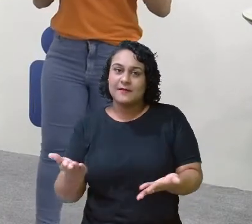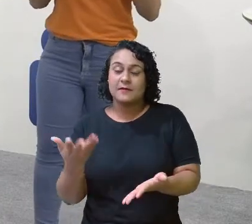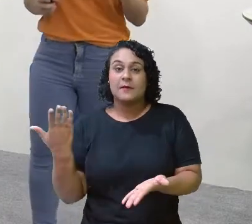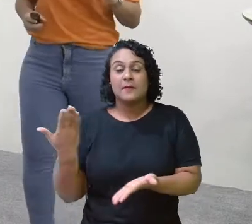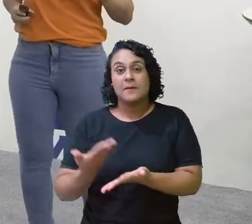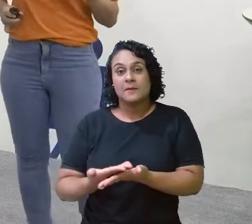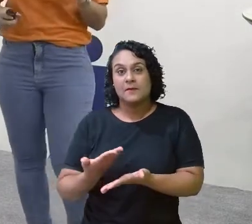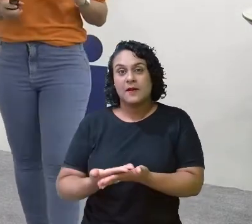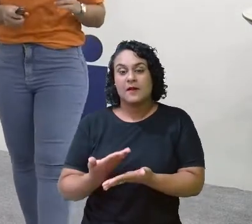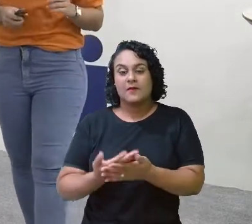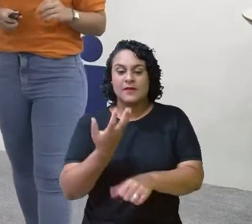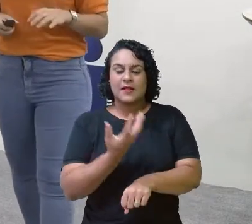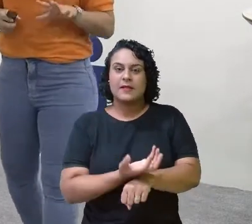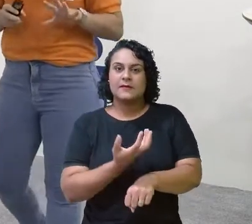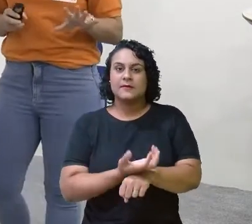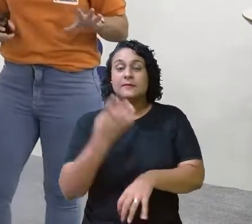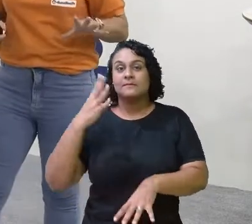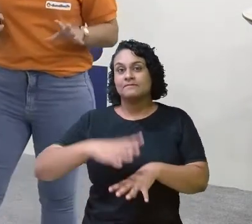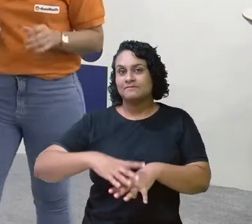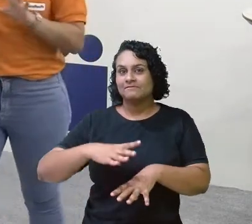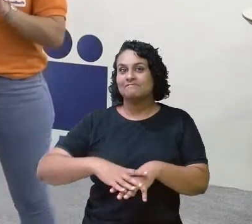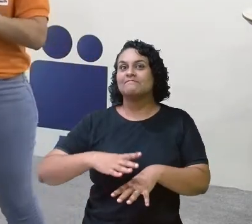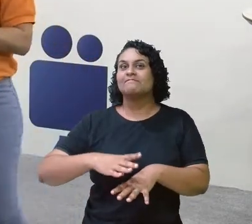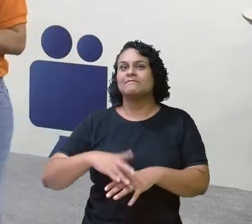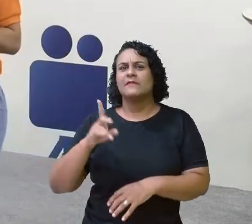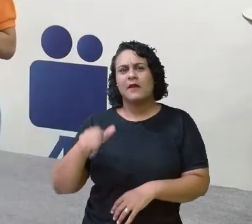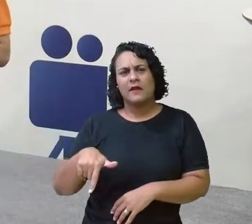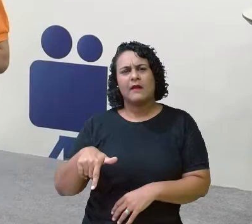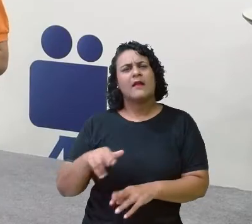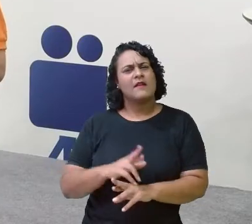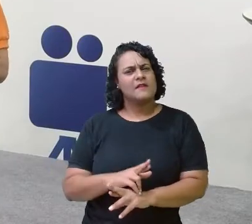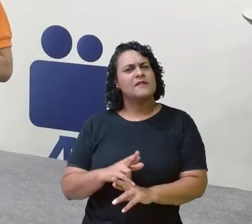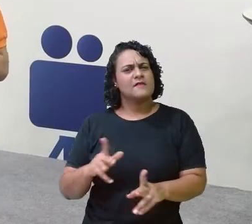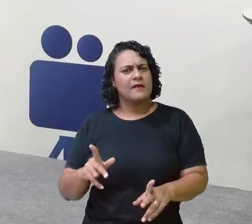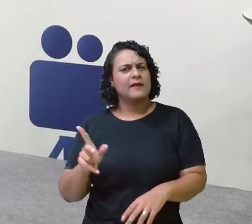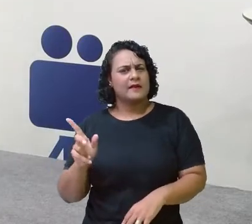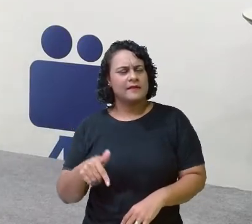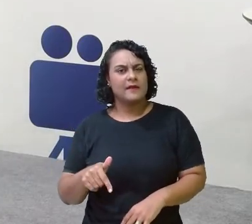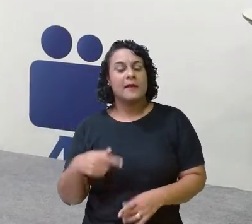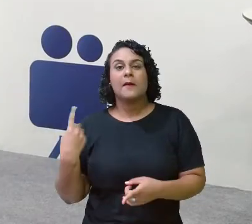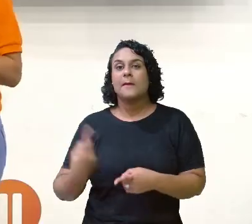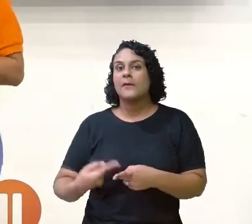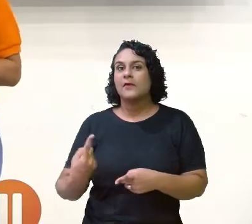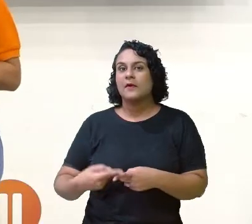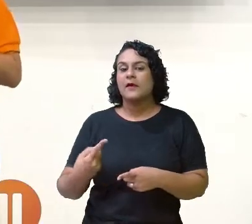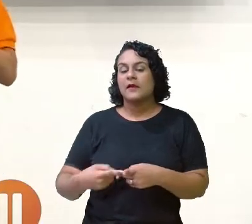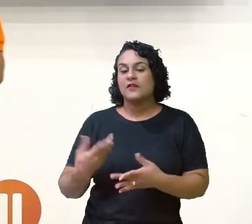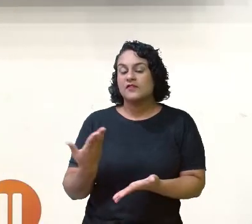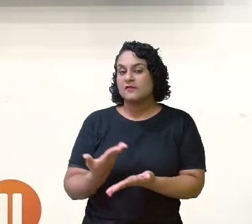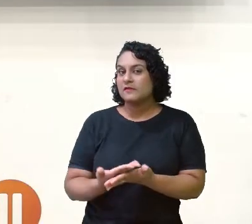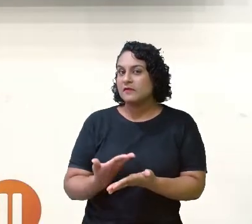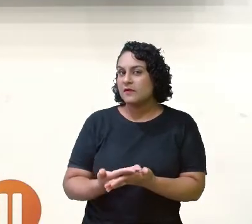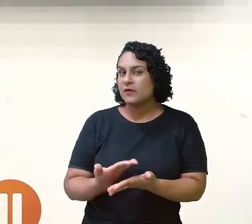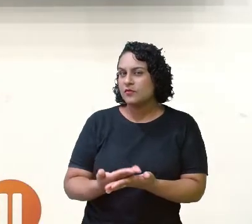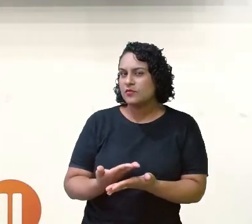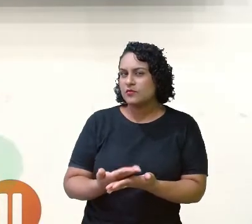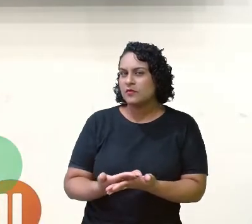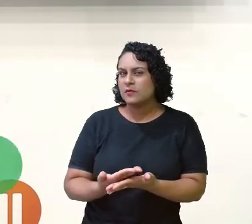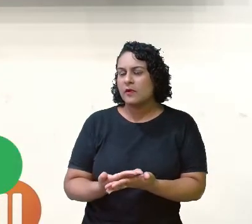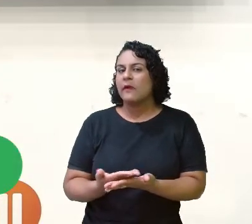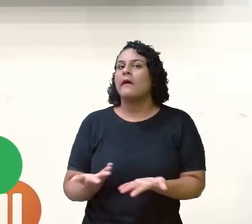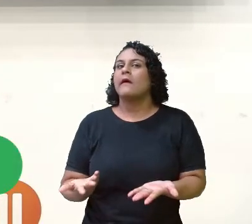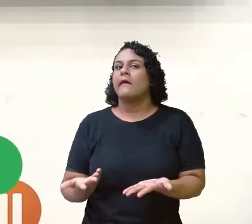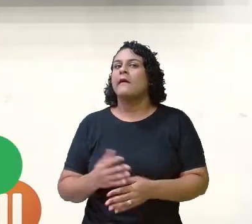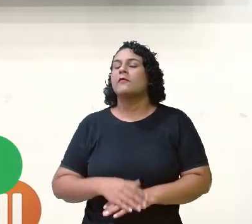nossa aula de matemática. Isso mesmo, um pouco diferente, né? Porque a gente vai trabalhar um pouco